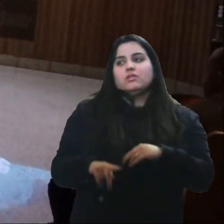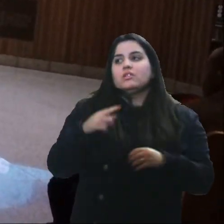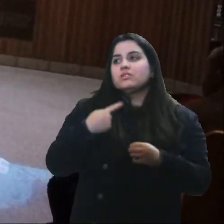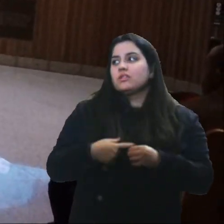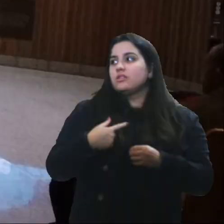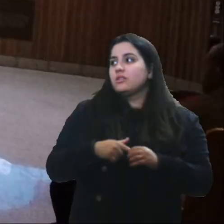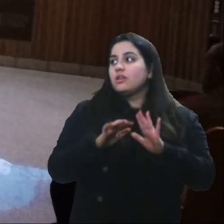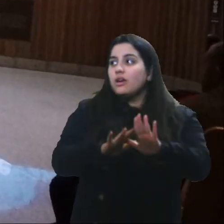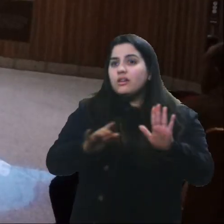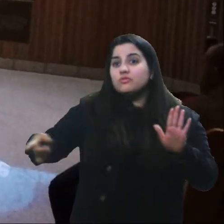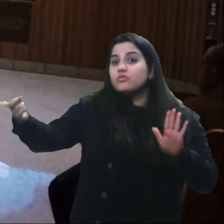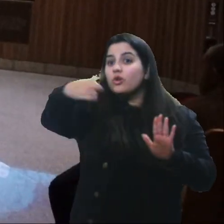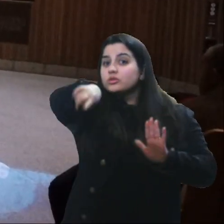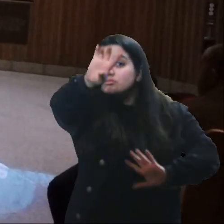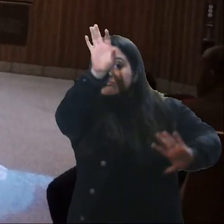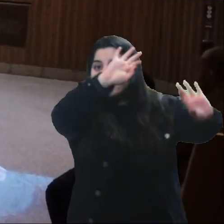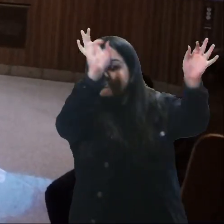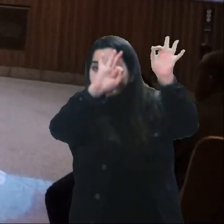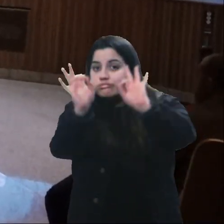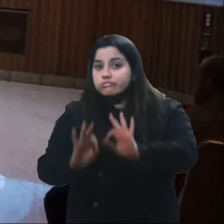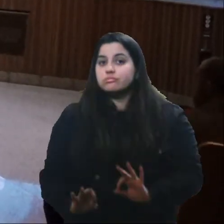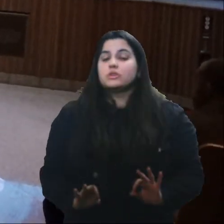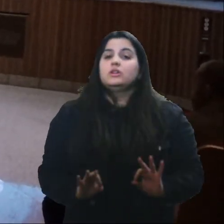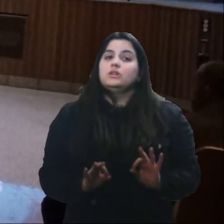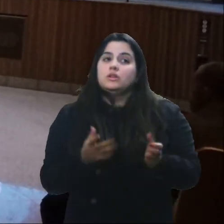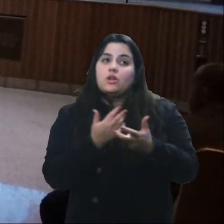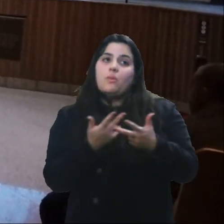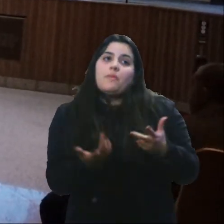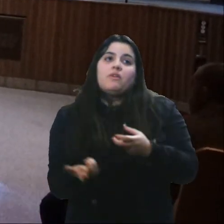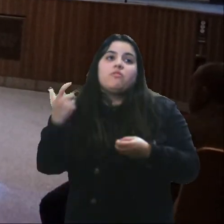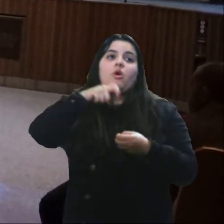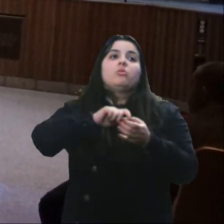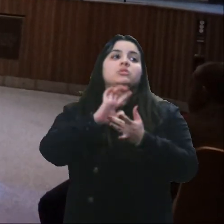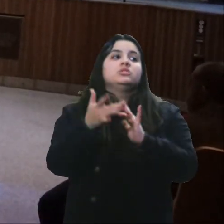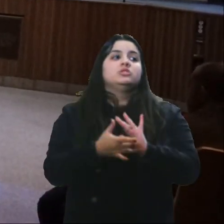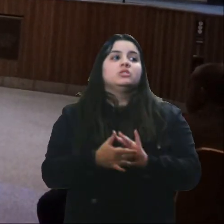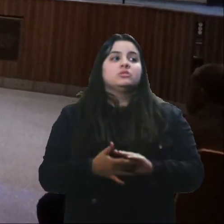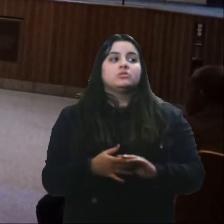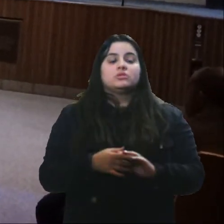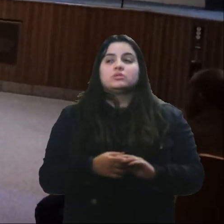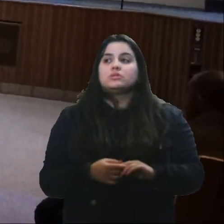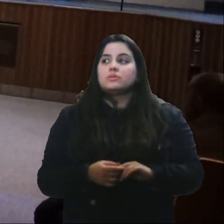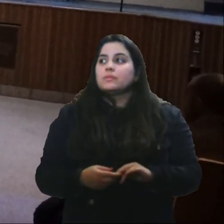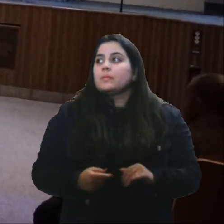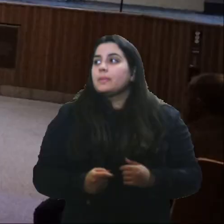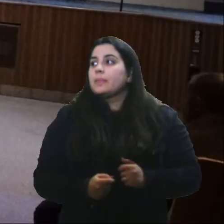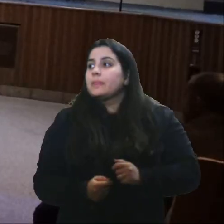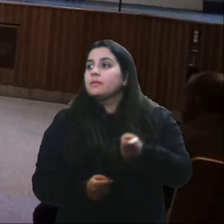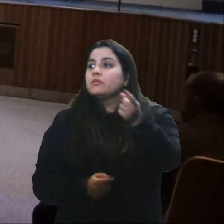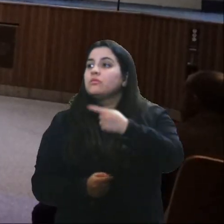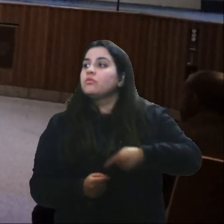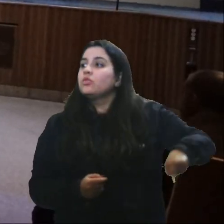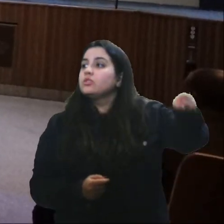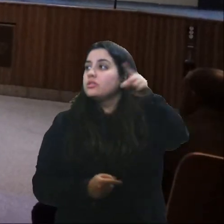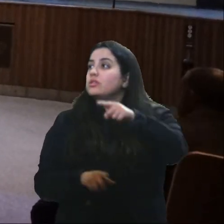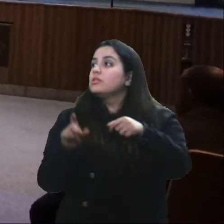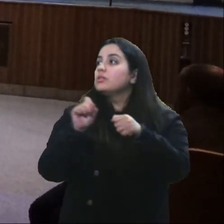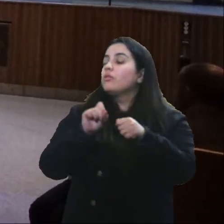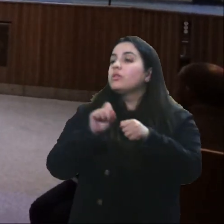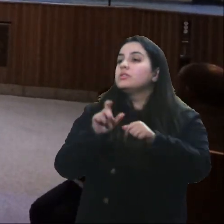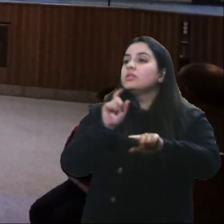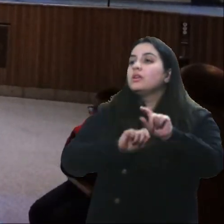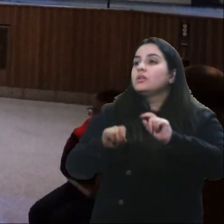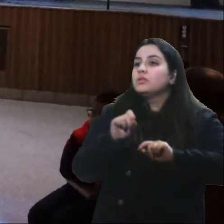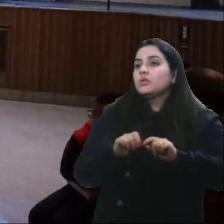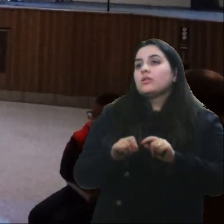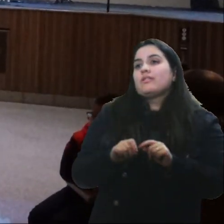vocês estão preparando o caminho para a volta de Jesus, vocês estão cumprindo a palavra que Deus deu sobre o